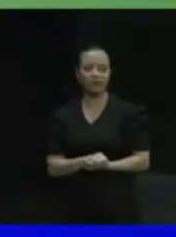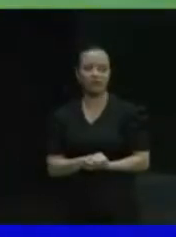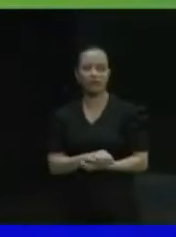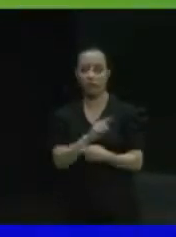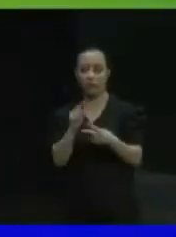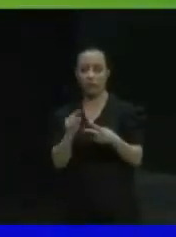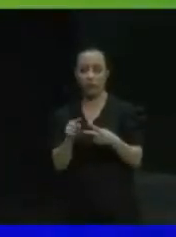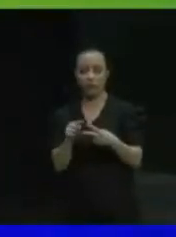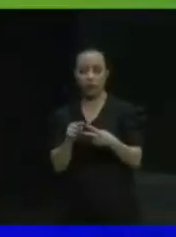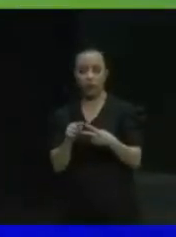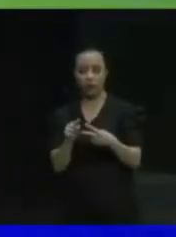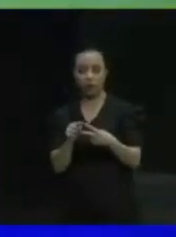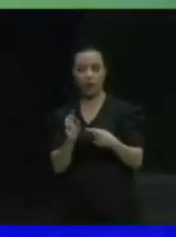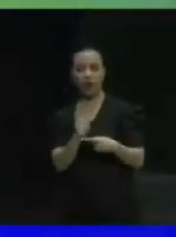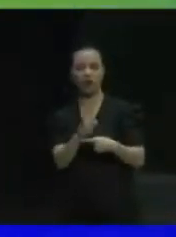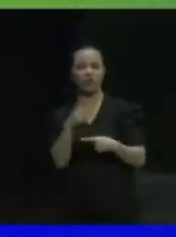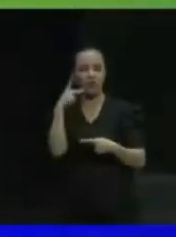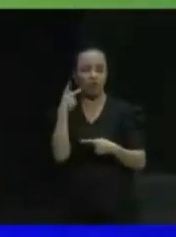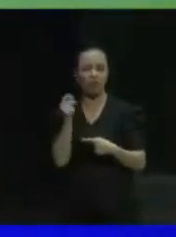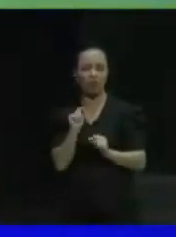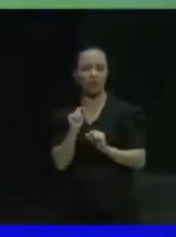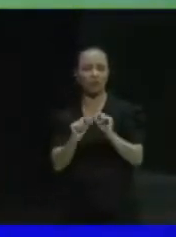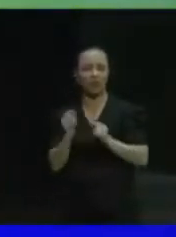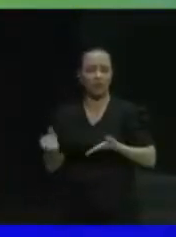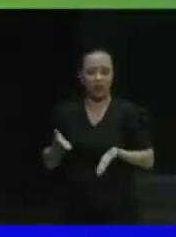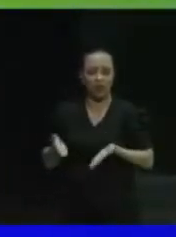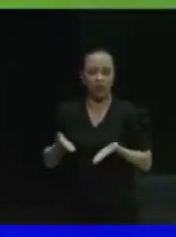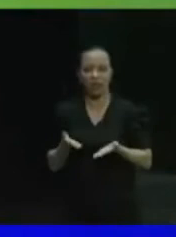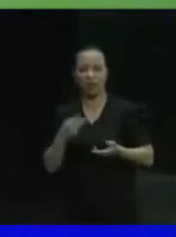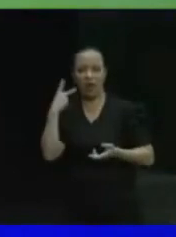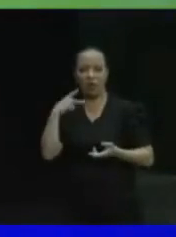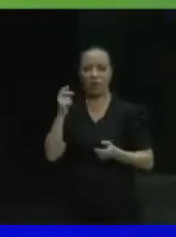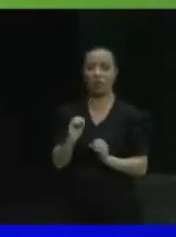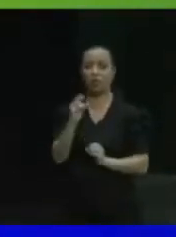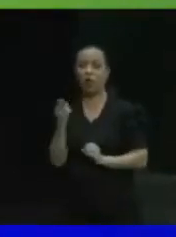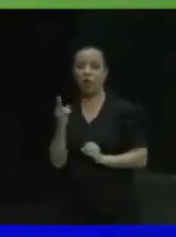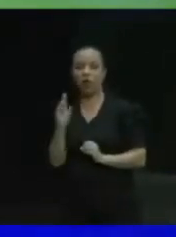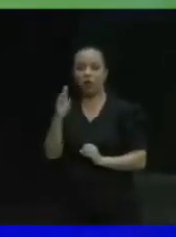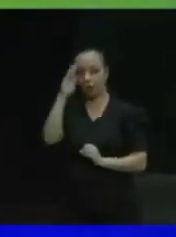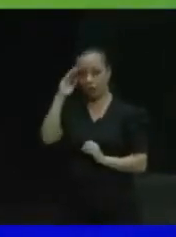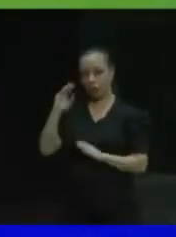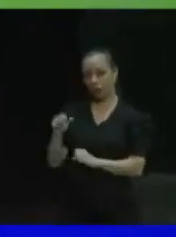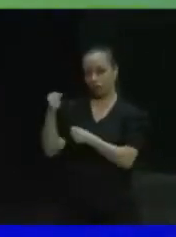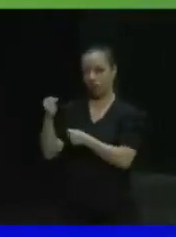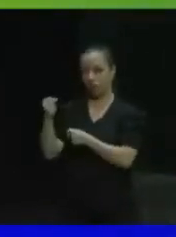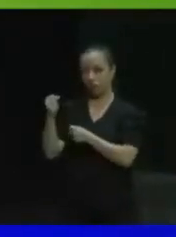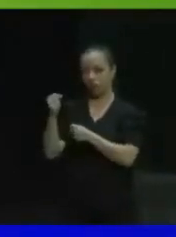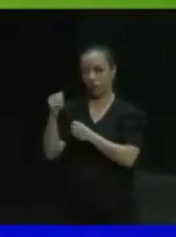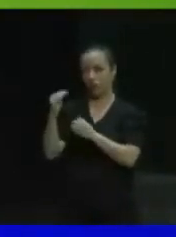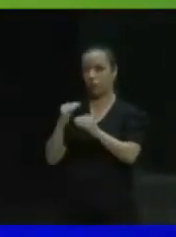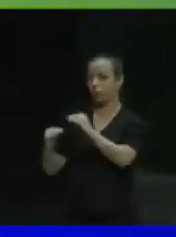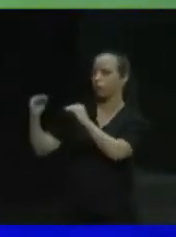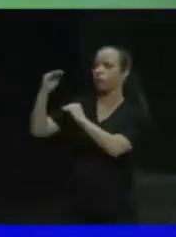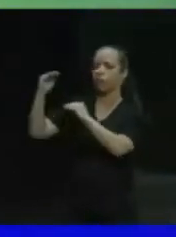O foro privilegiado que trata o político ou a autoridade como alguém superior ao cidadão